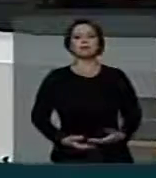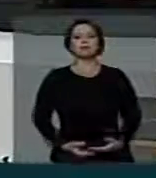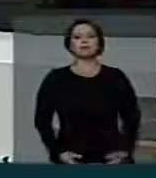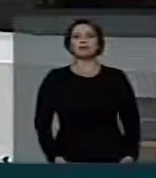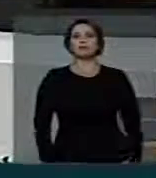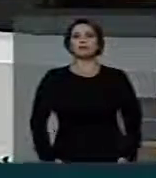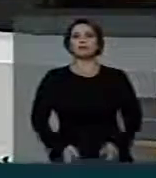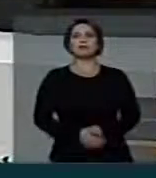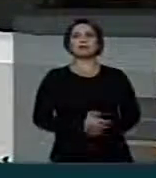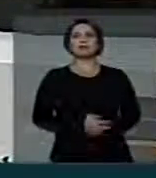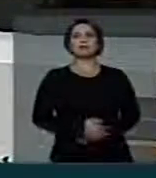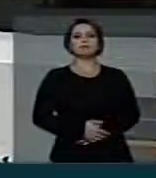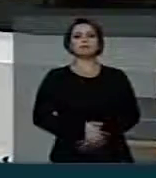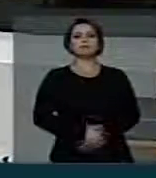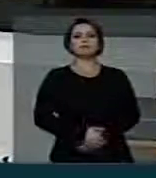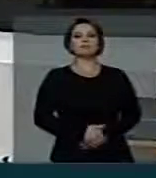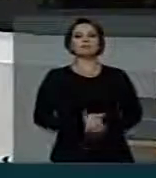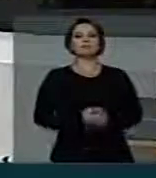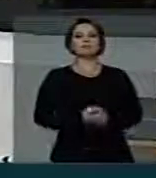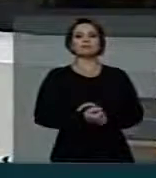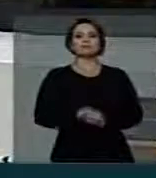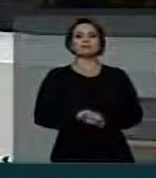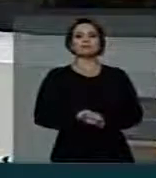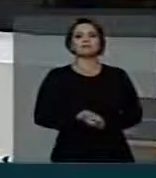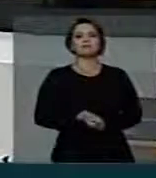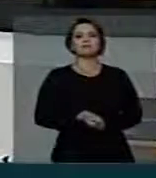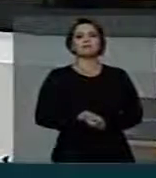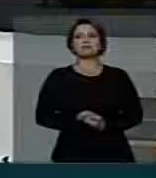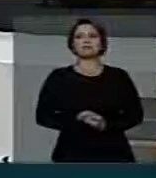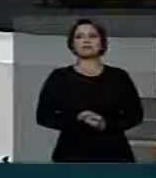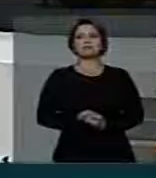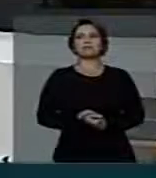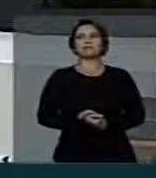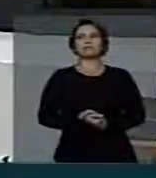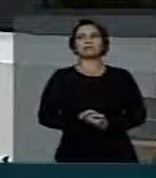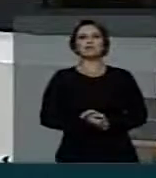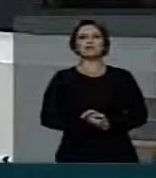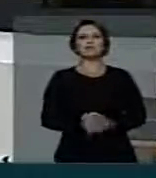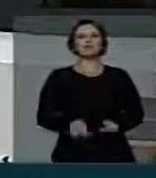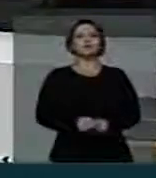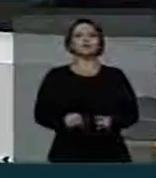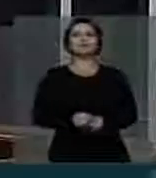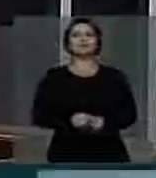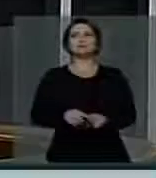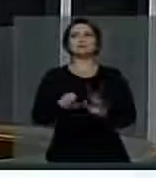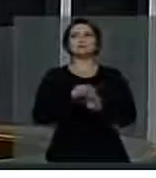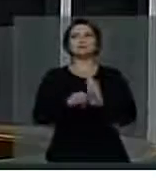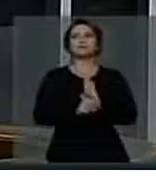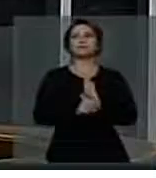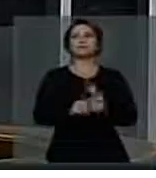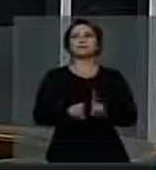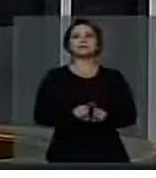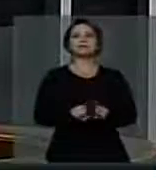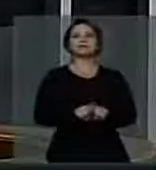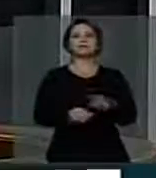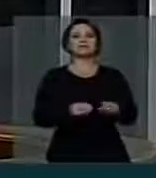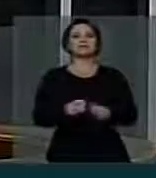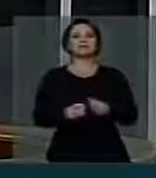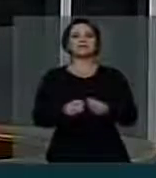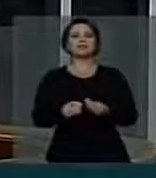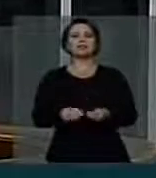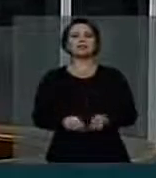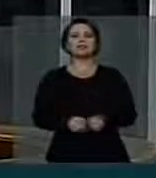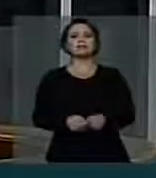Senhor presidente, há 5 séculos o Estado brasileiro pratica o genocídio contra